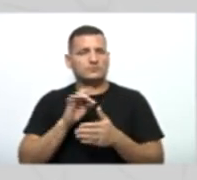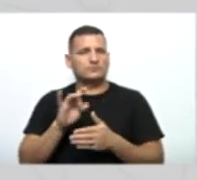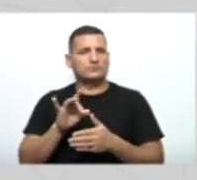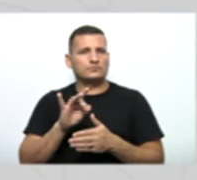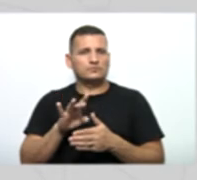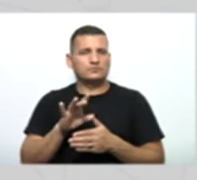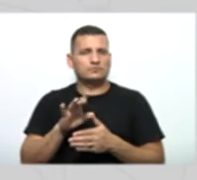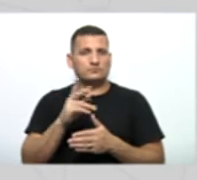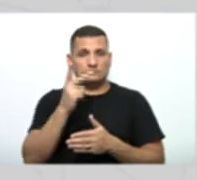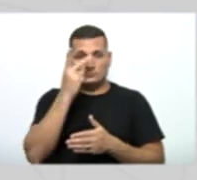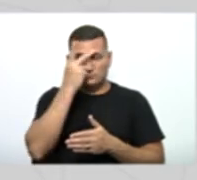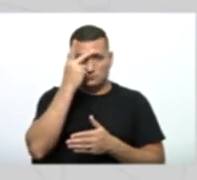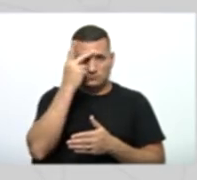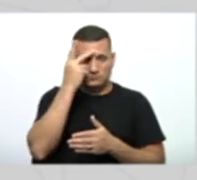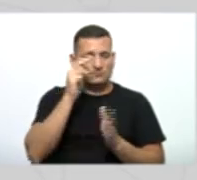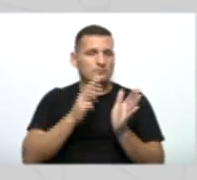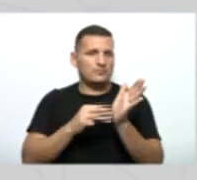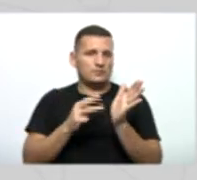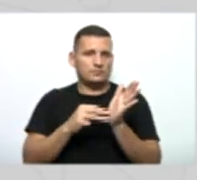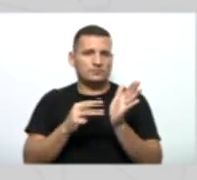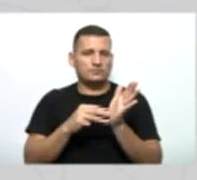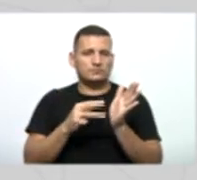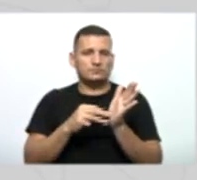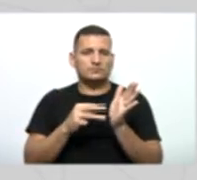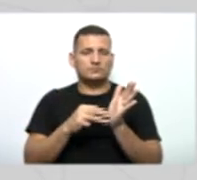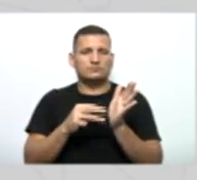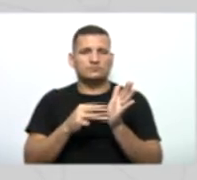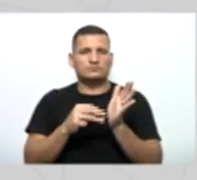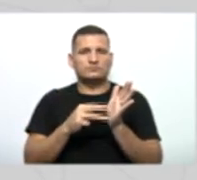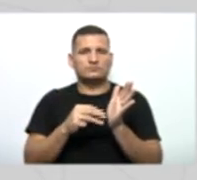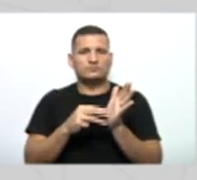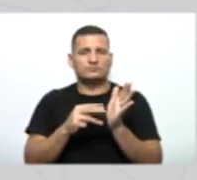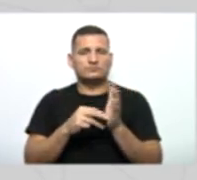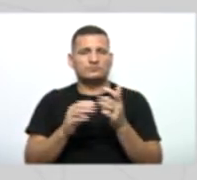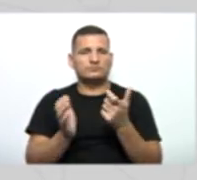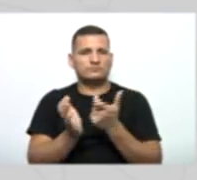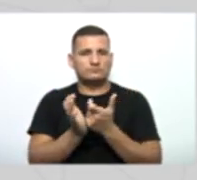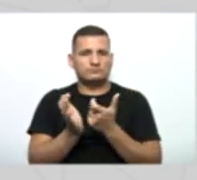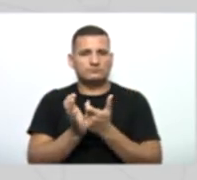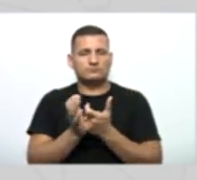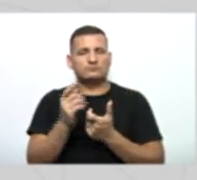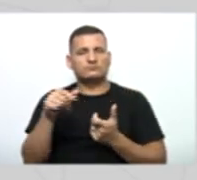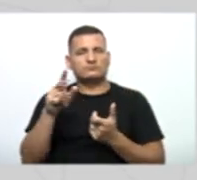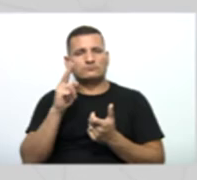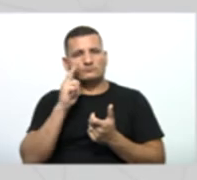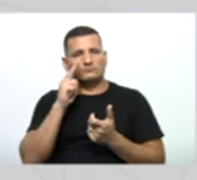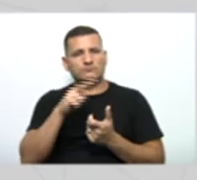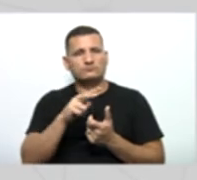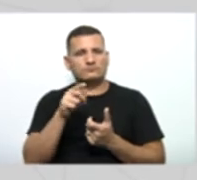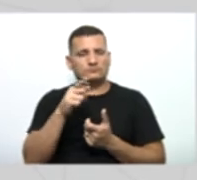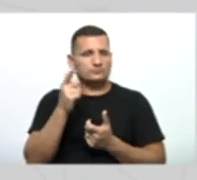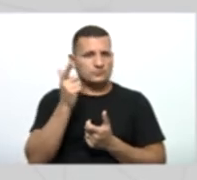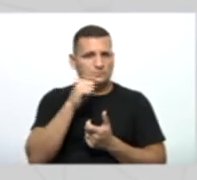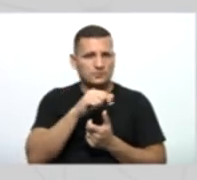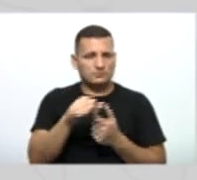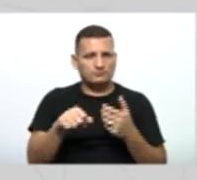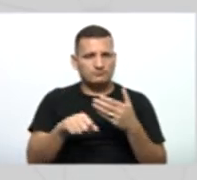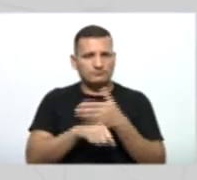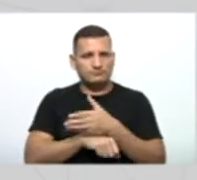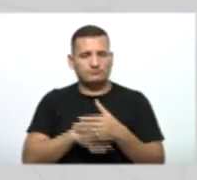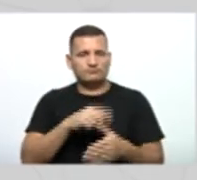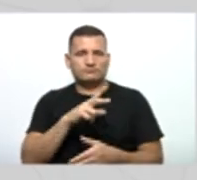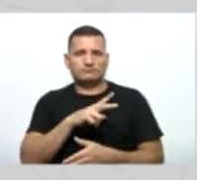acessado somente pelo método da classe originária. Vocês vão ver, pessoal, que você só consegue acessar os atributos do